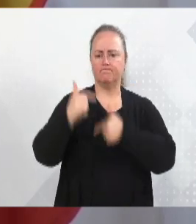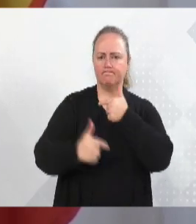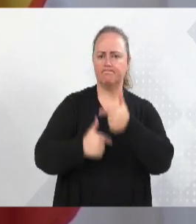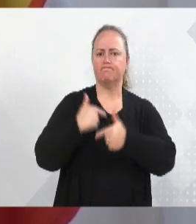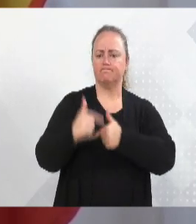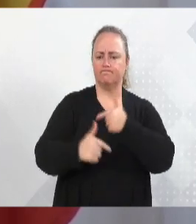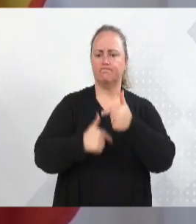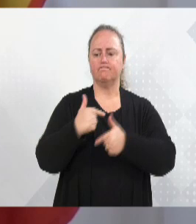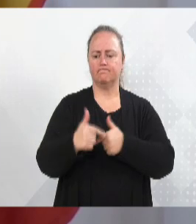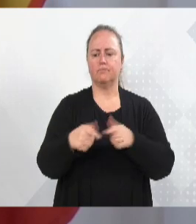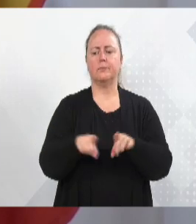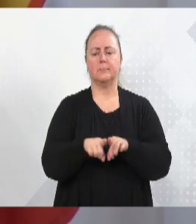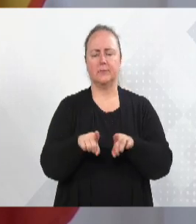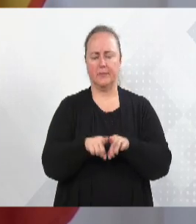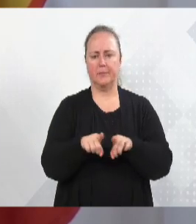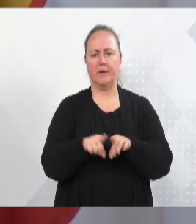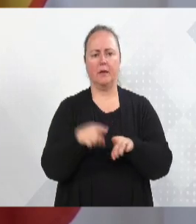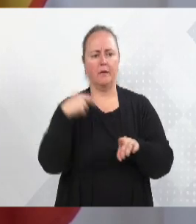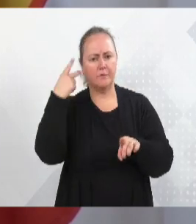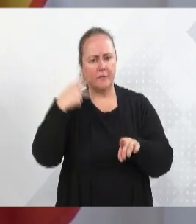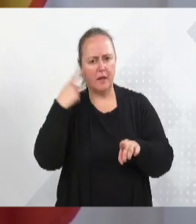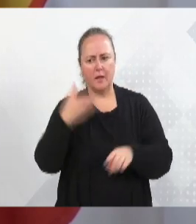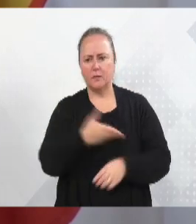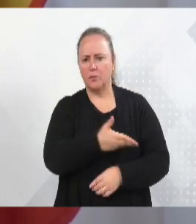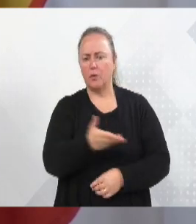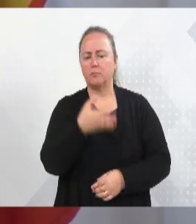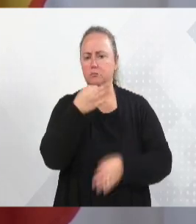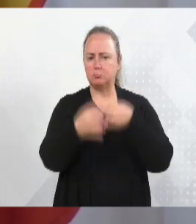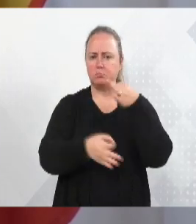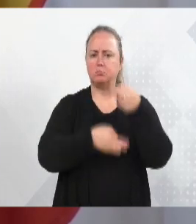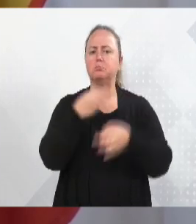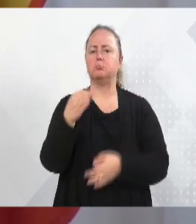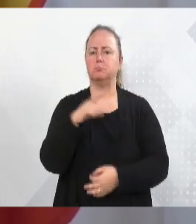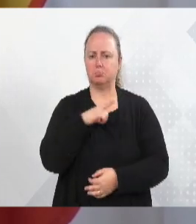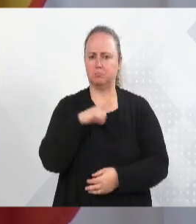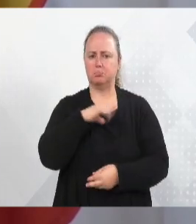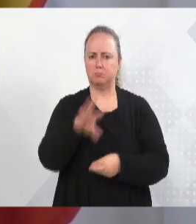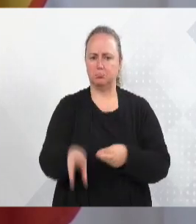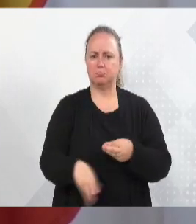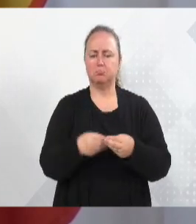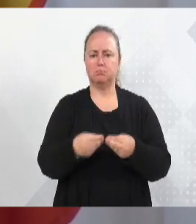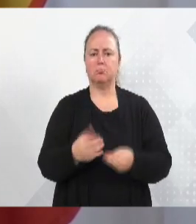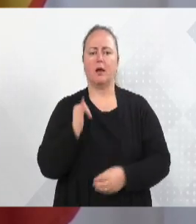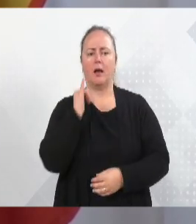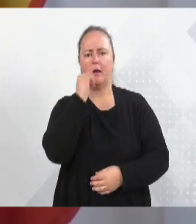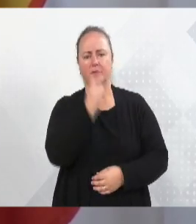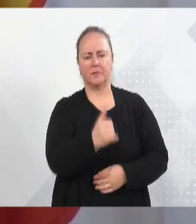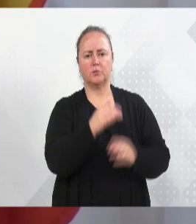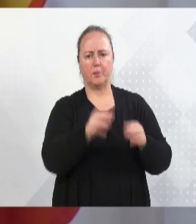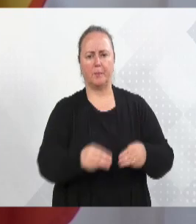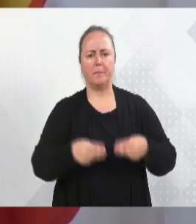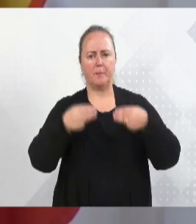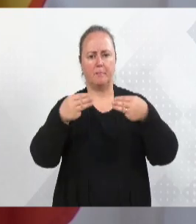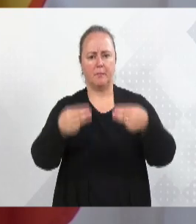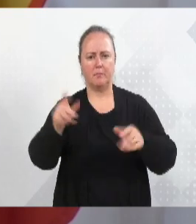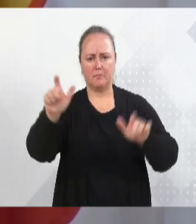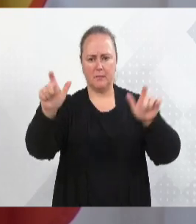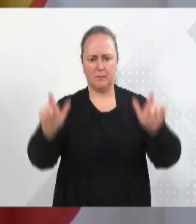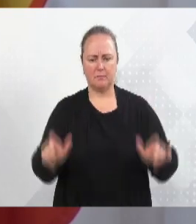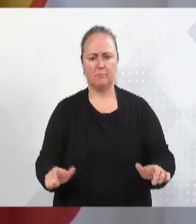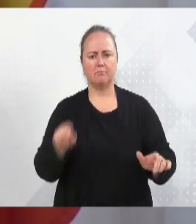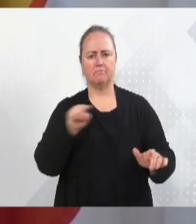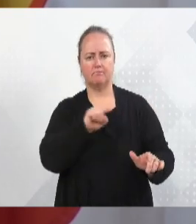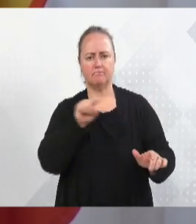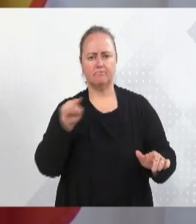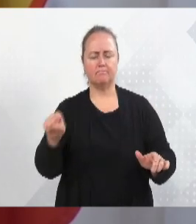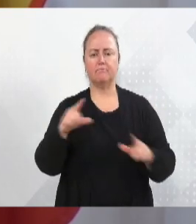os demais vereadores, todos opinaram por isso. Nós levamos para o ministro, fomos para Brasília, fizemos todas as falas, e aqui,